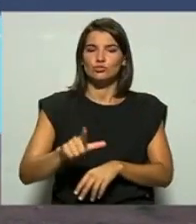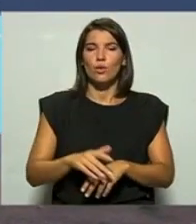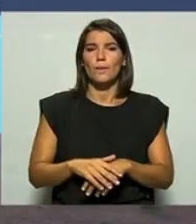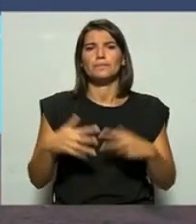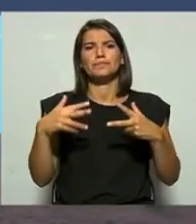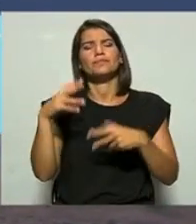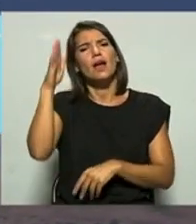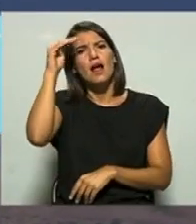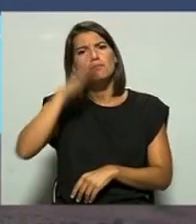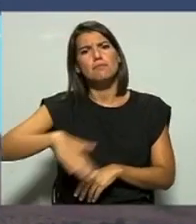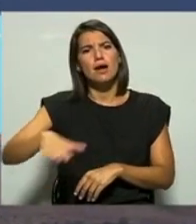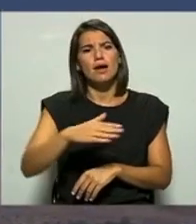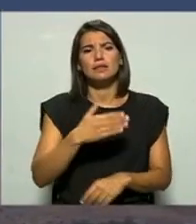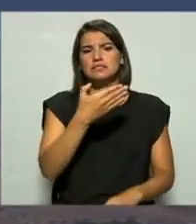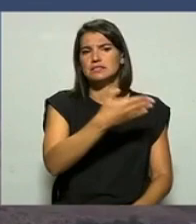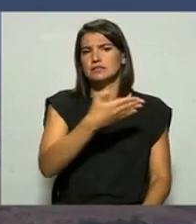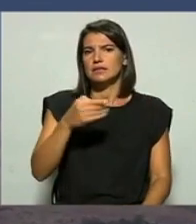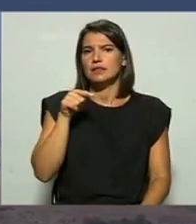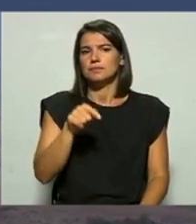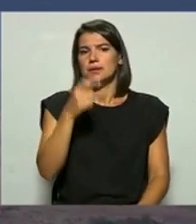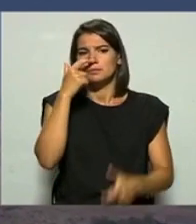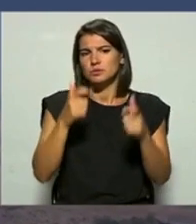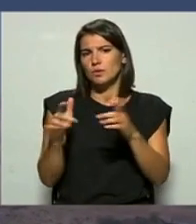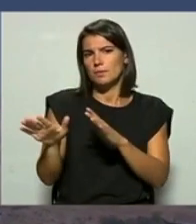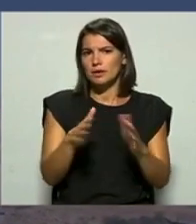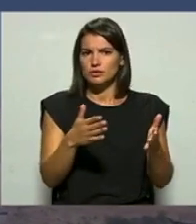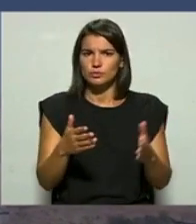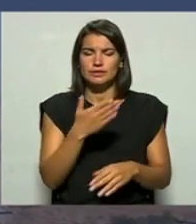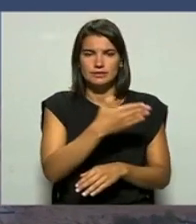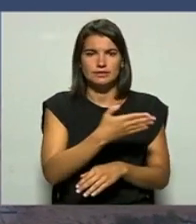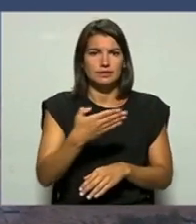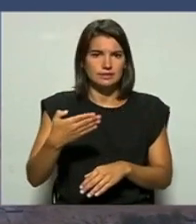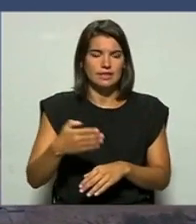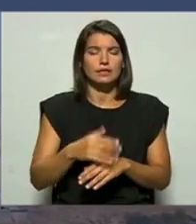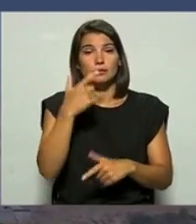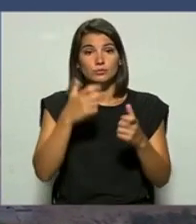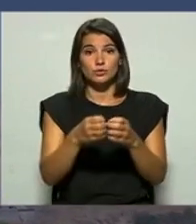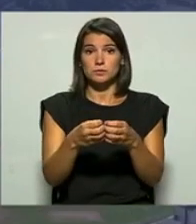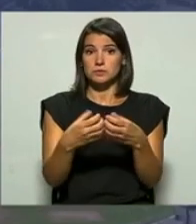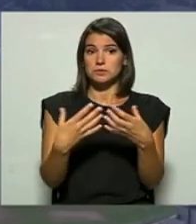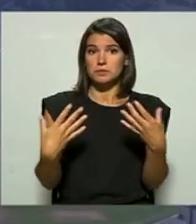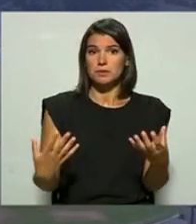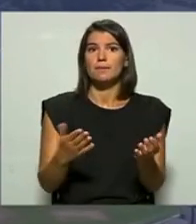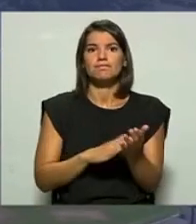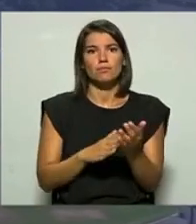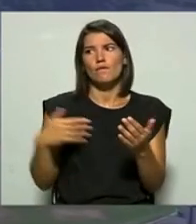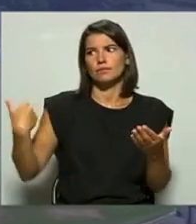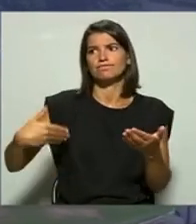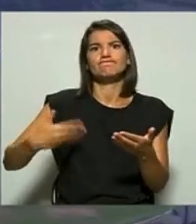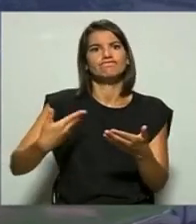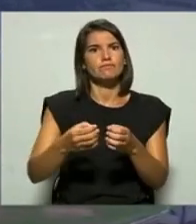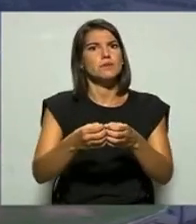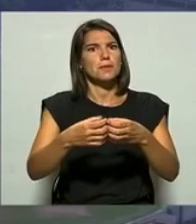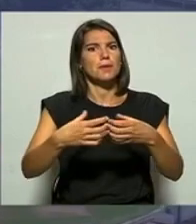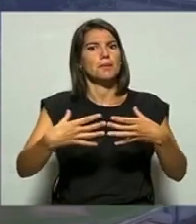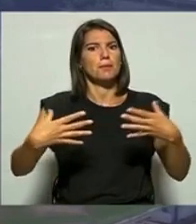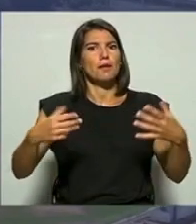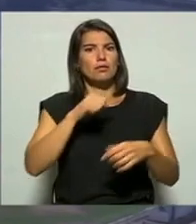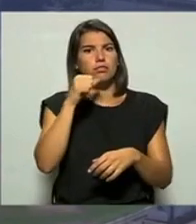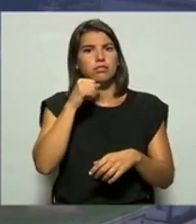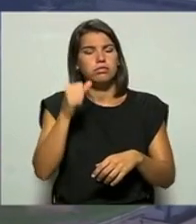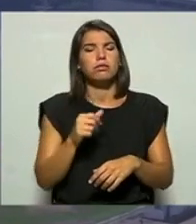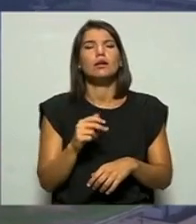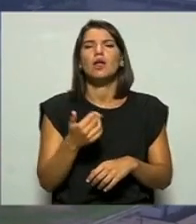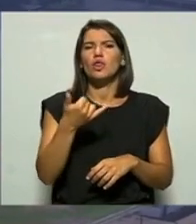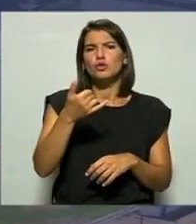tem um pouco mais de 177 mil habitantes a evolução da população revelam crescimento continuado quase dois